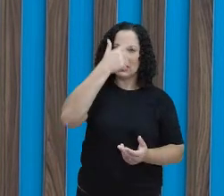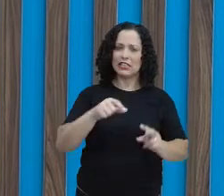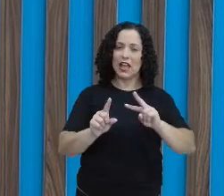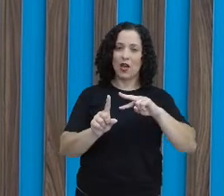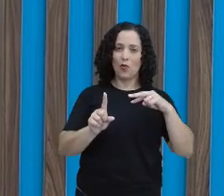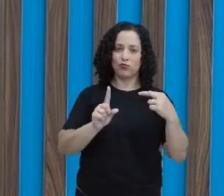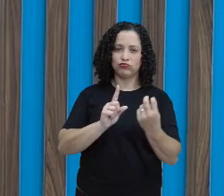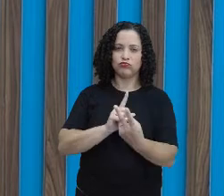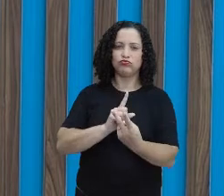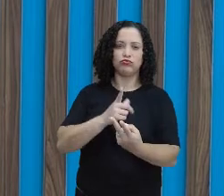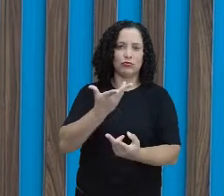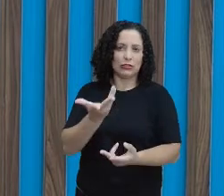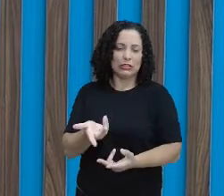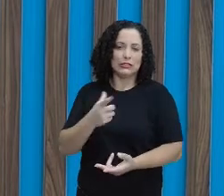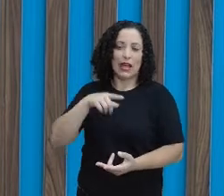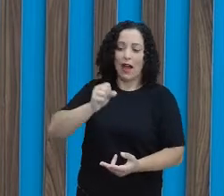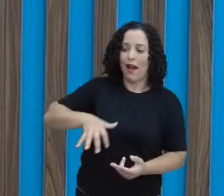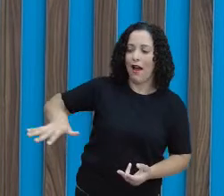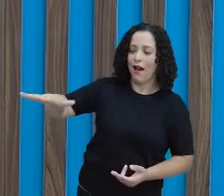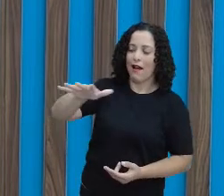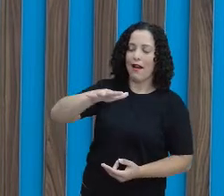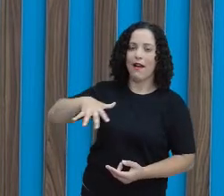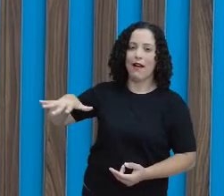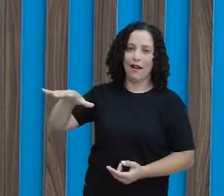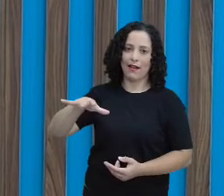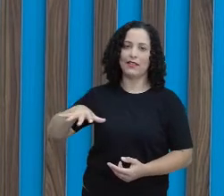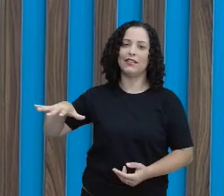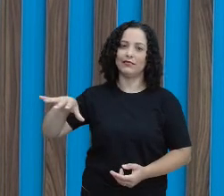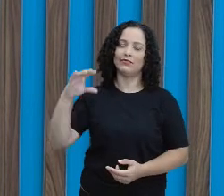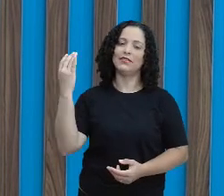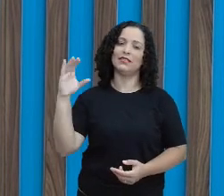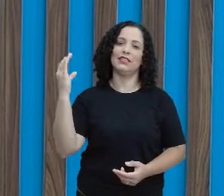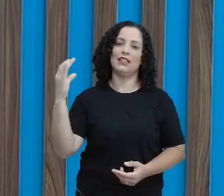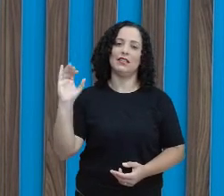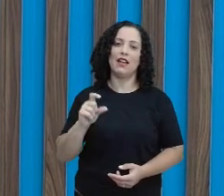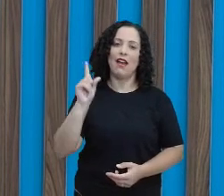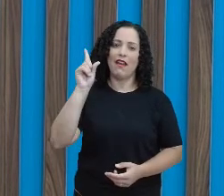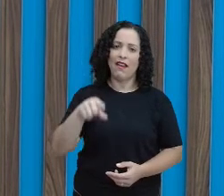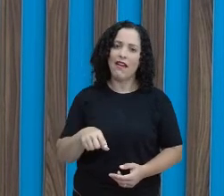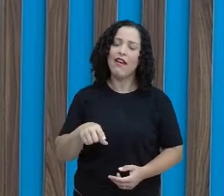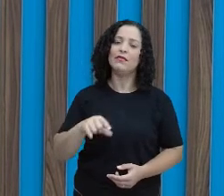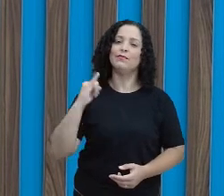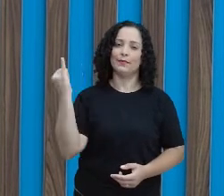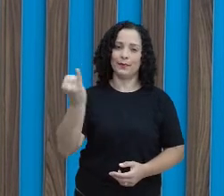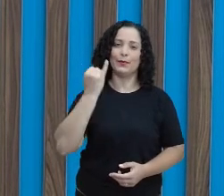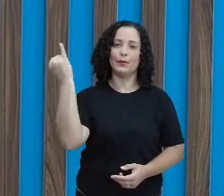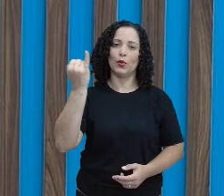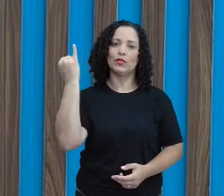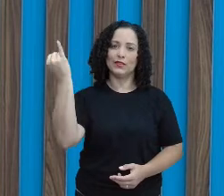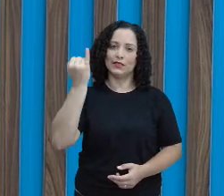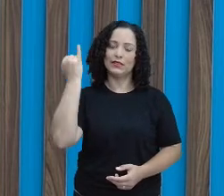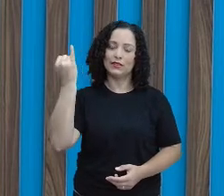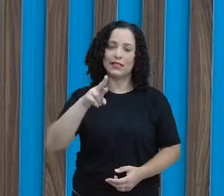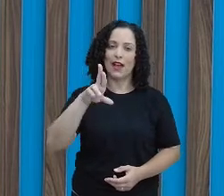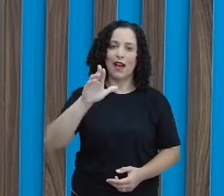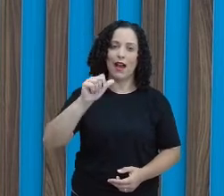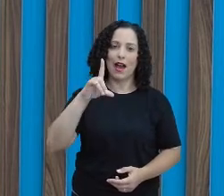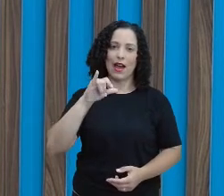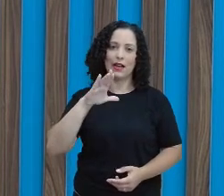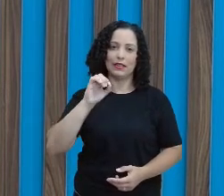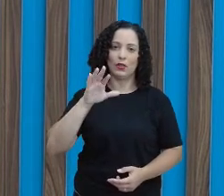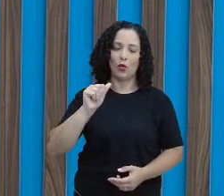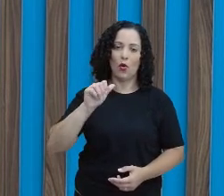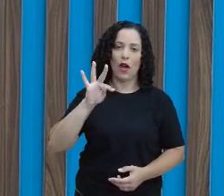reconhecimento, né, da mulher aí na ciência. Essa questão do rádio é muito importante em relação aí, eu vou falar de algumas descobertas e